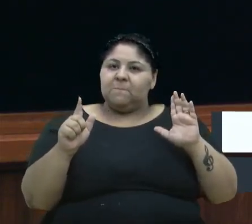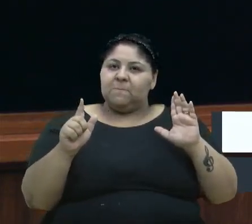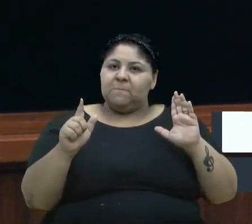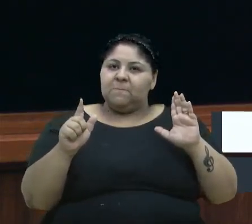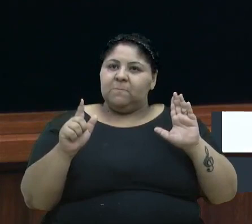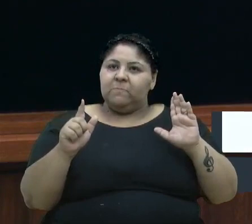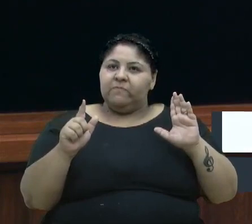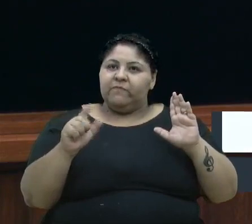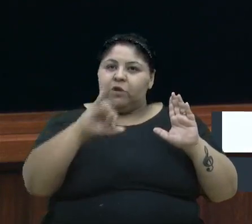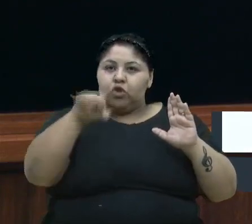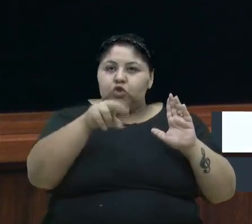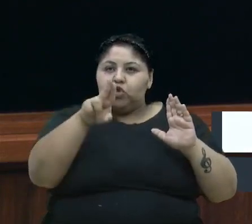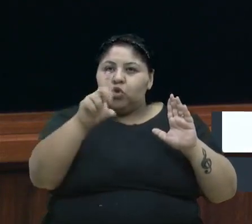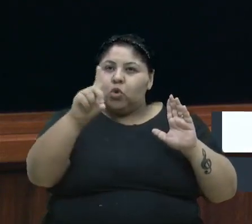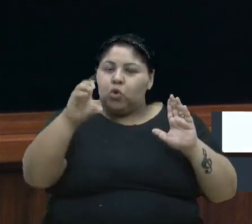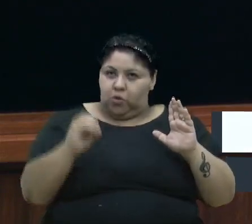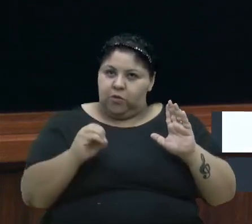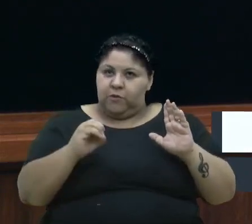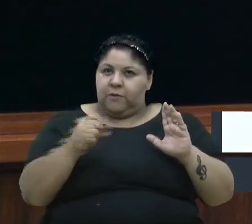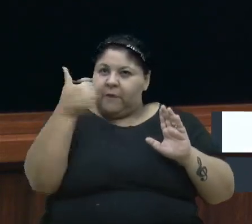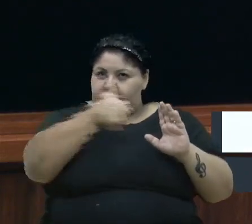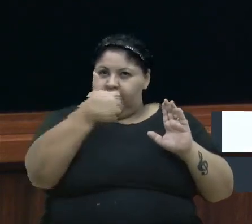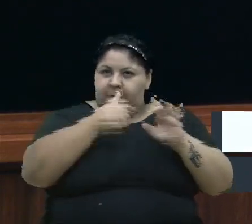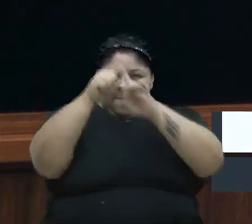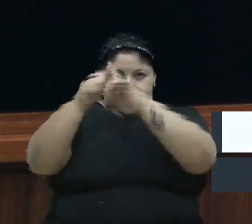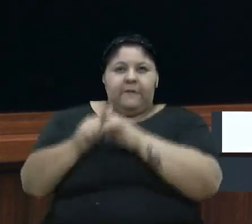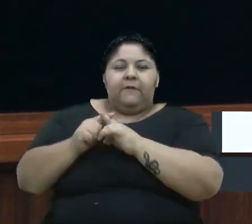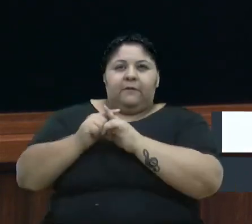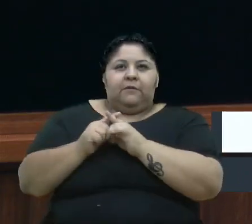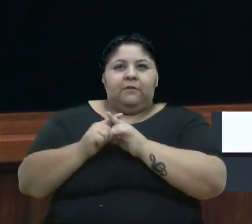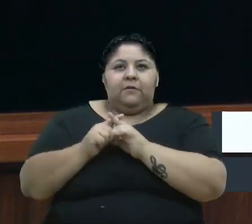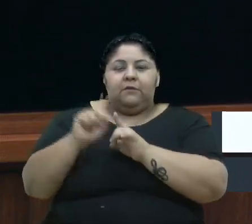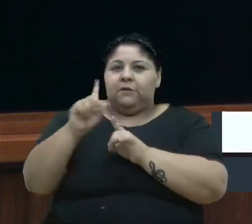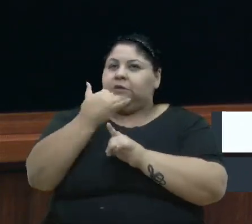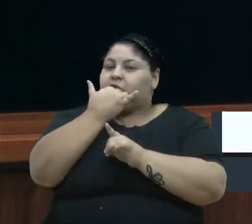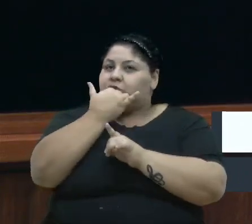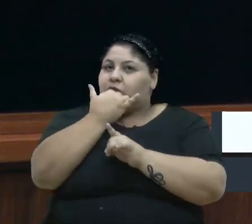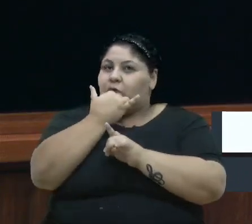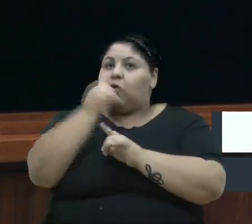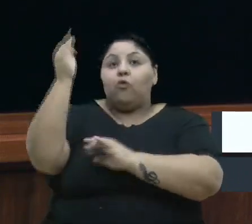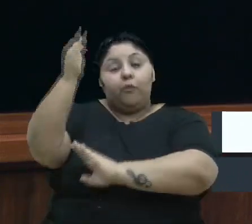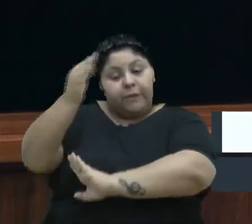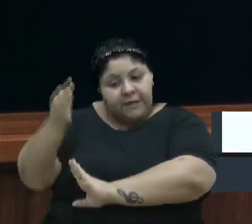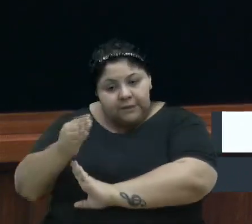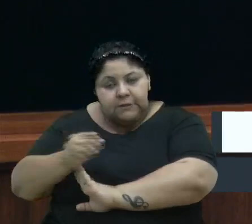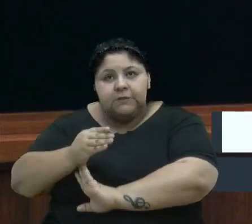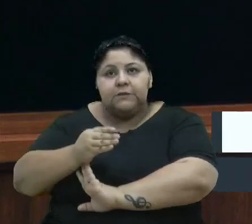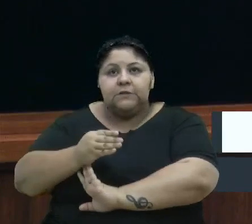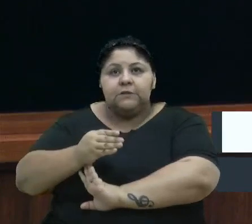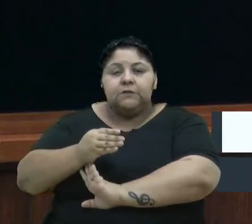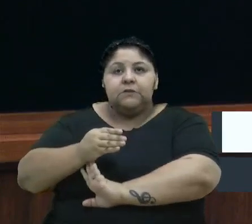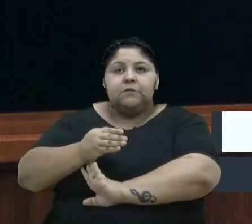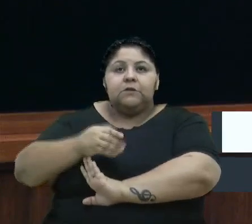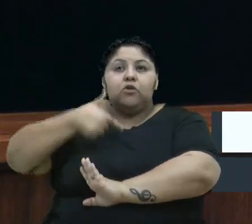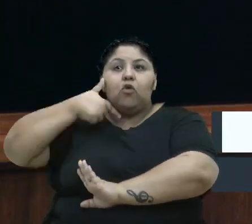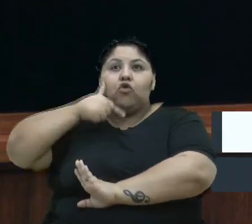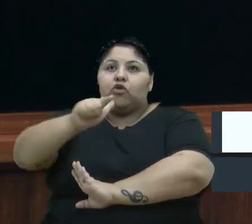no judô. Pela primeira vez não, o Brasil, né, foi recordista,